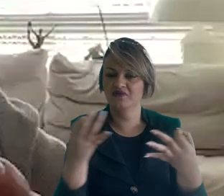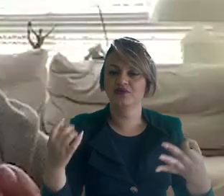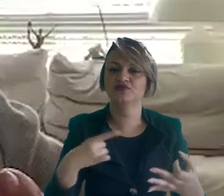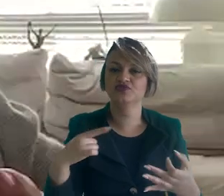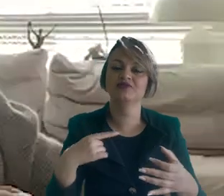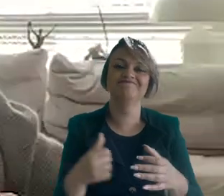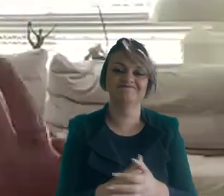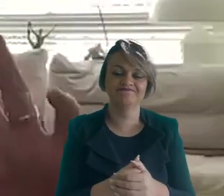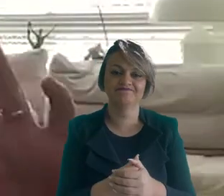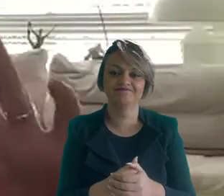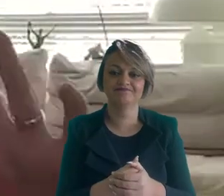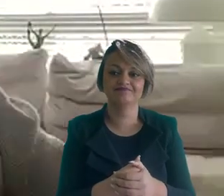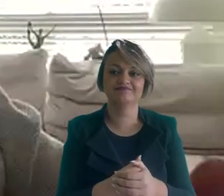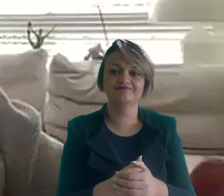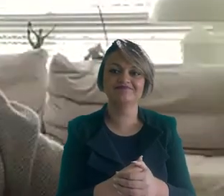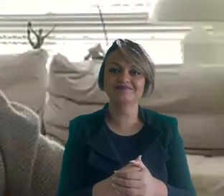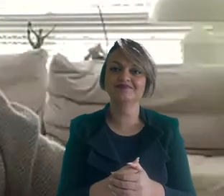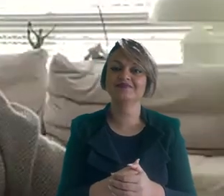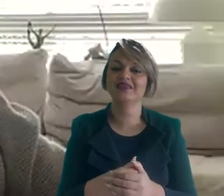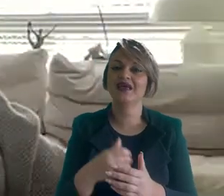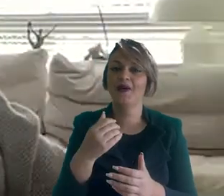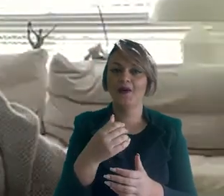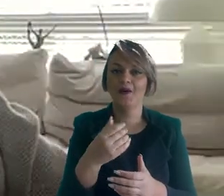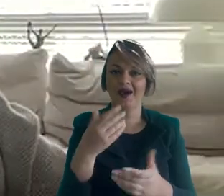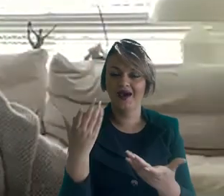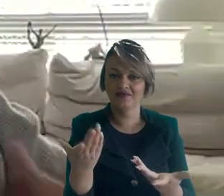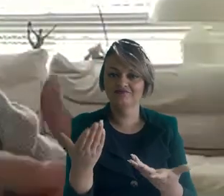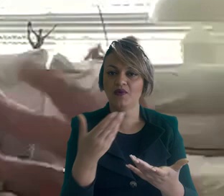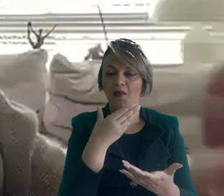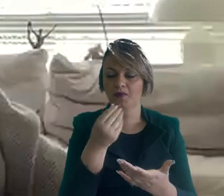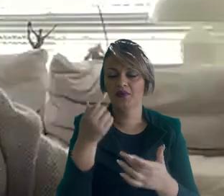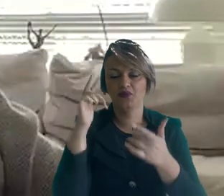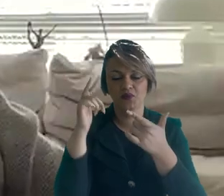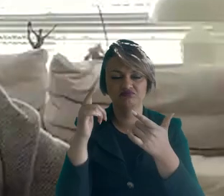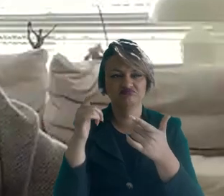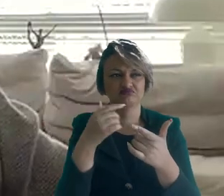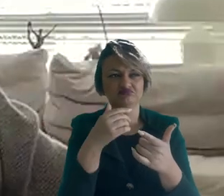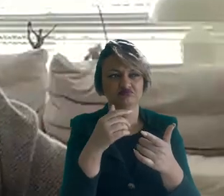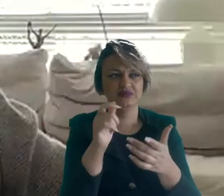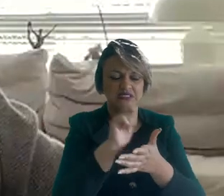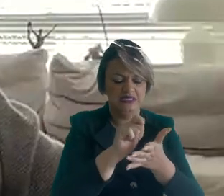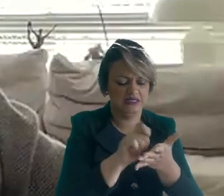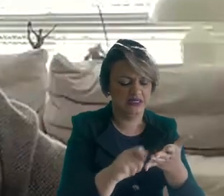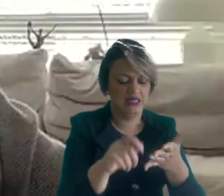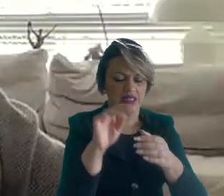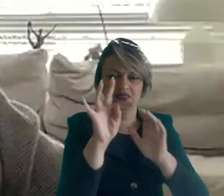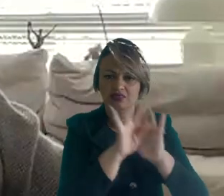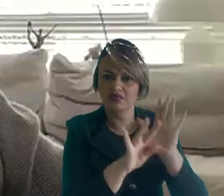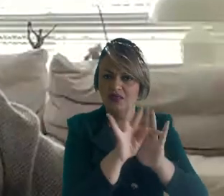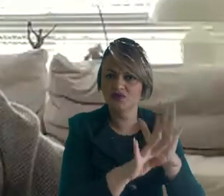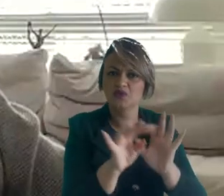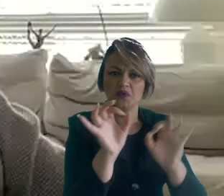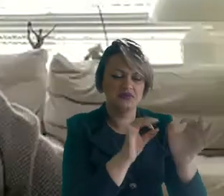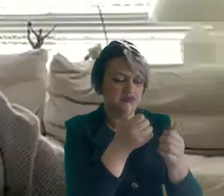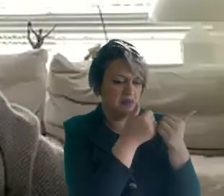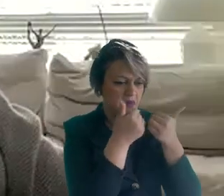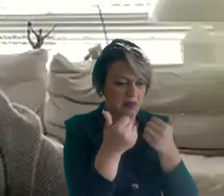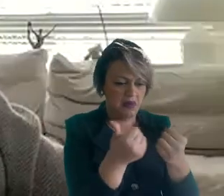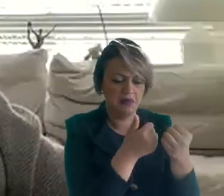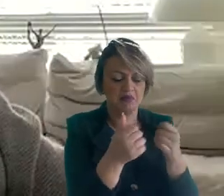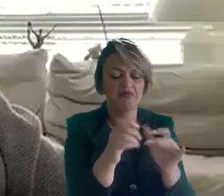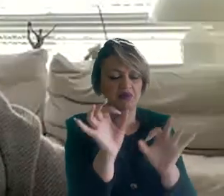sistemática o gênero de Clóvis Beviláqua o aprimoramento textual de Rui Barbosa